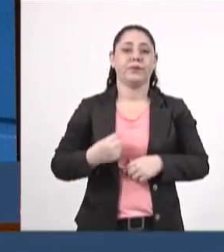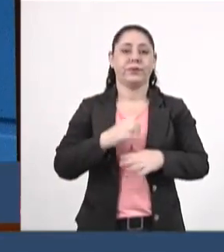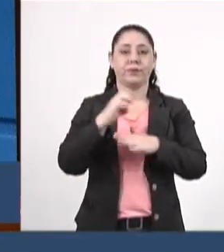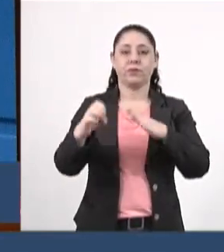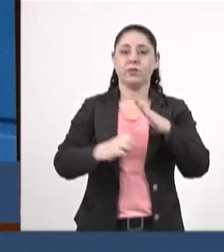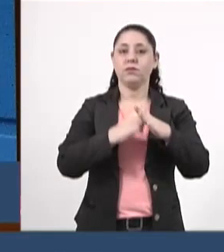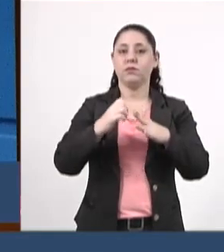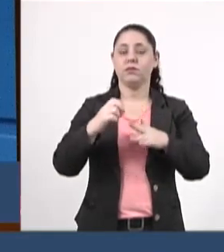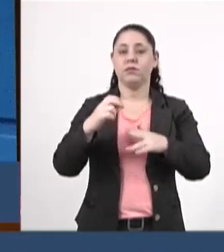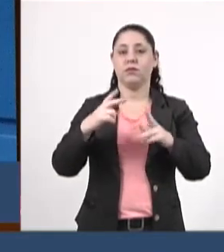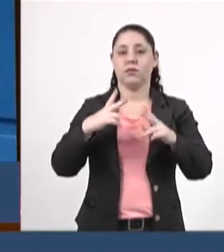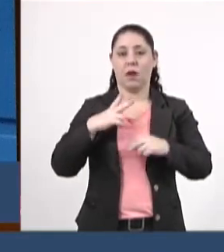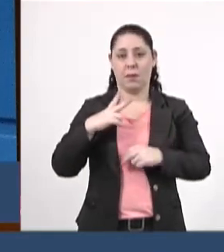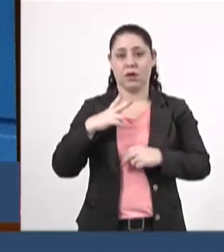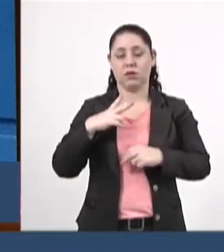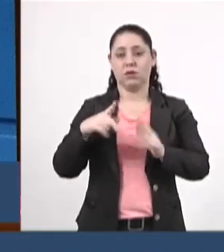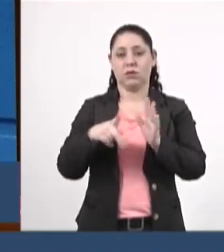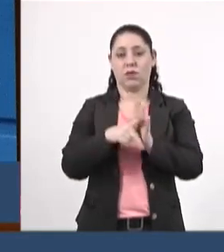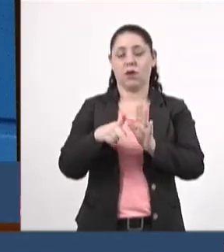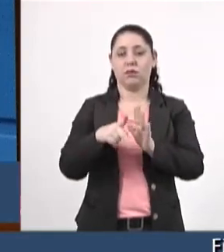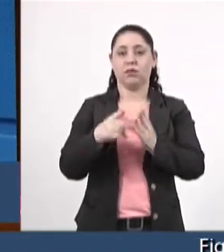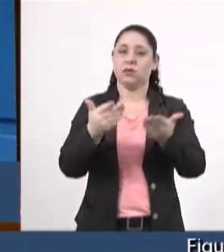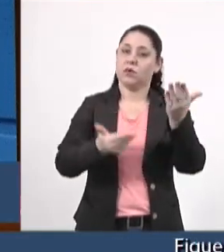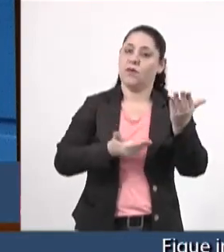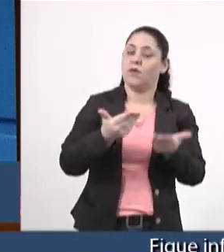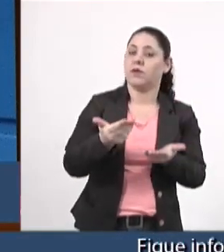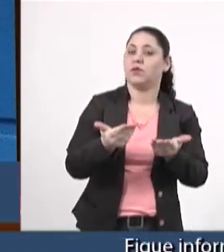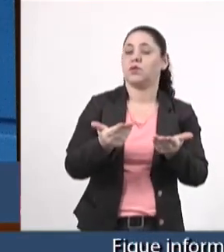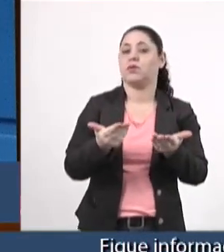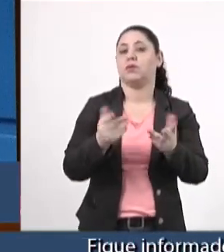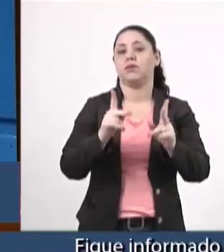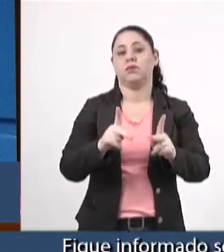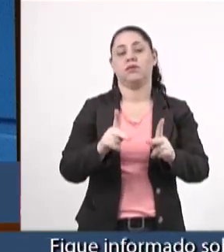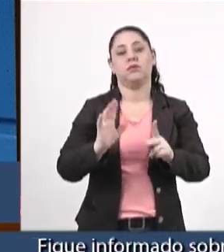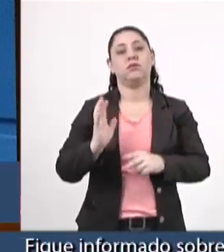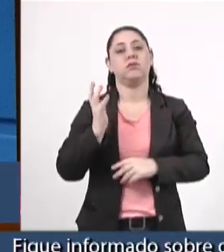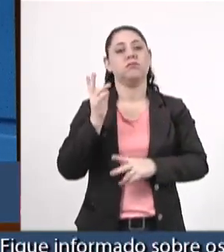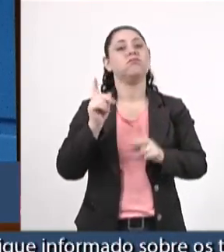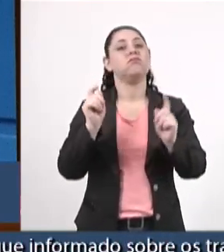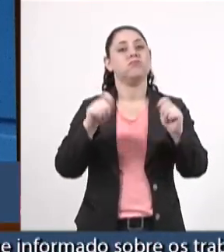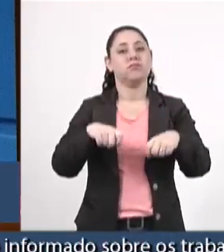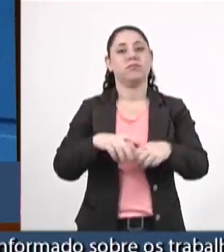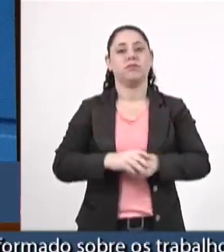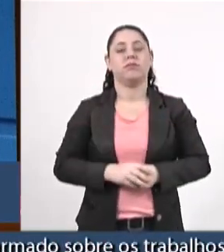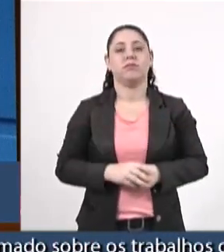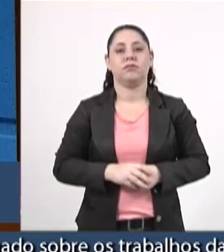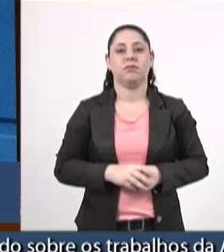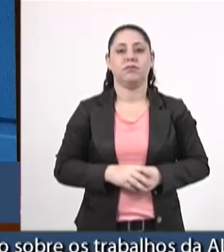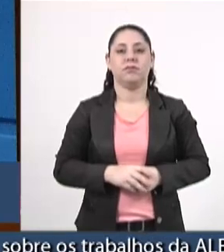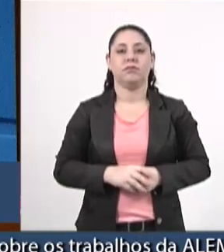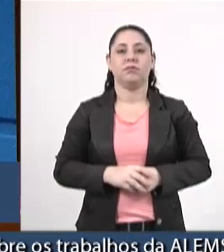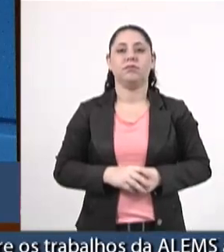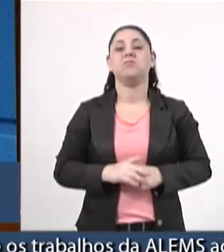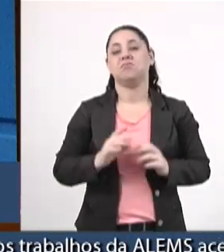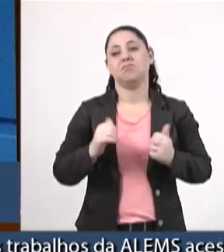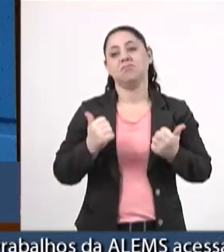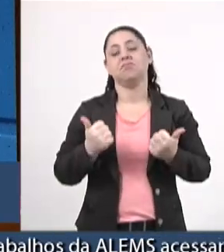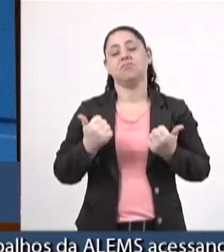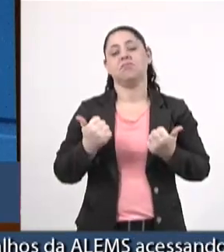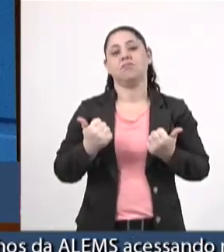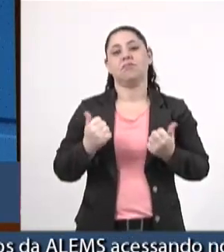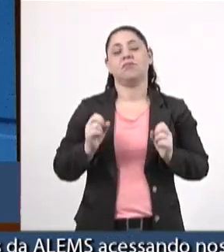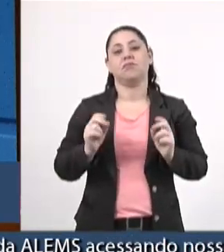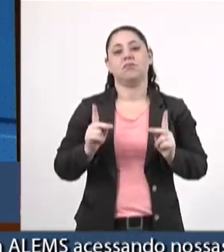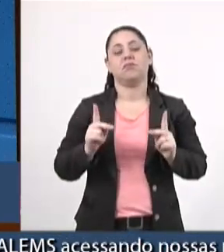empresas privadas no processo do serviço público tem acontecido de forma bem efetiva, de forma muito positiva.